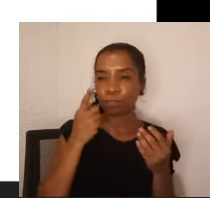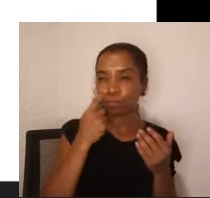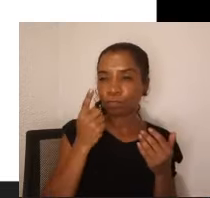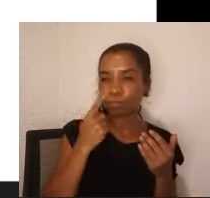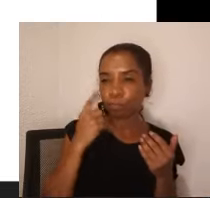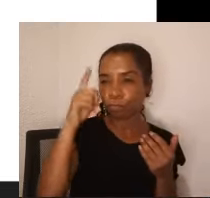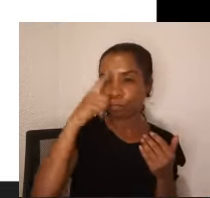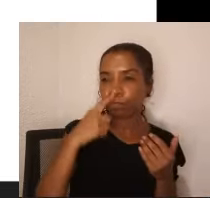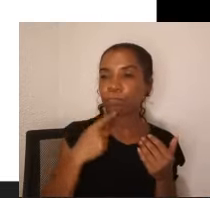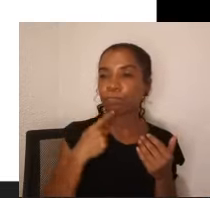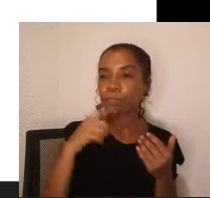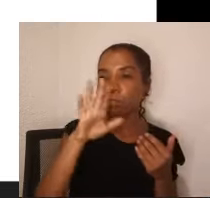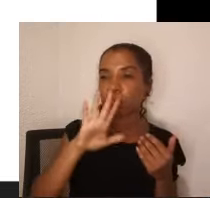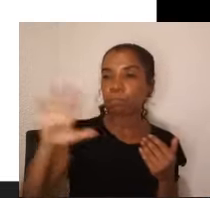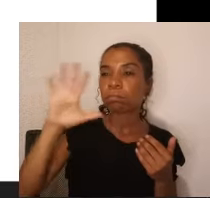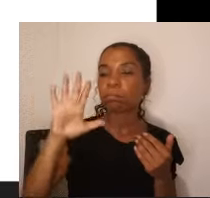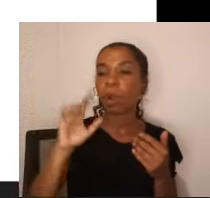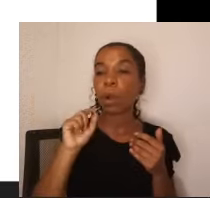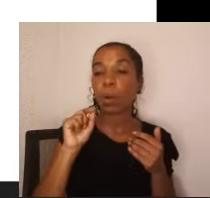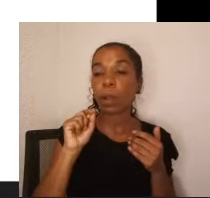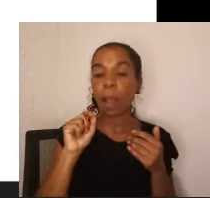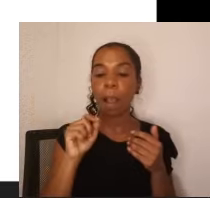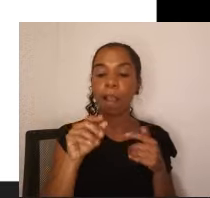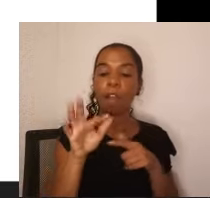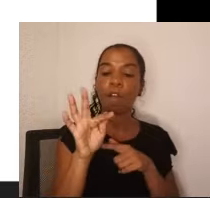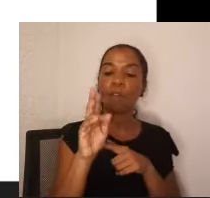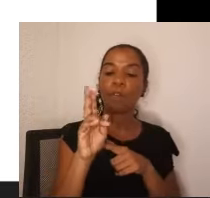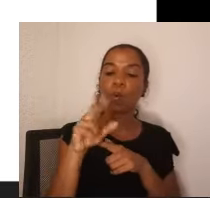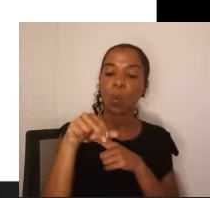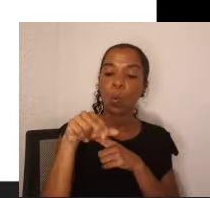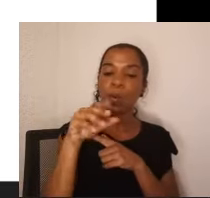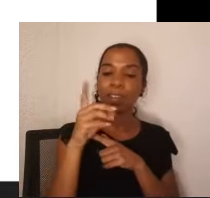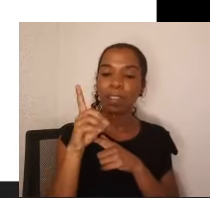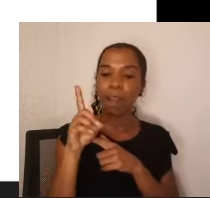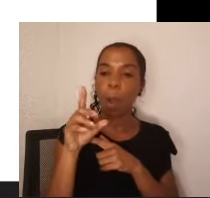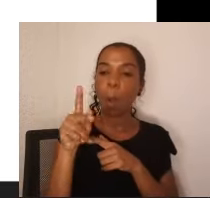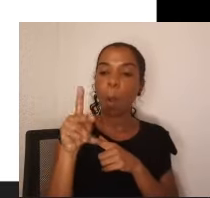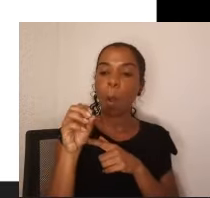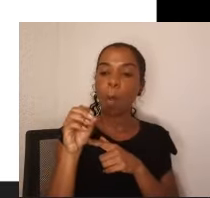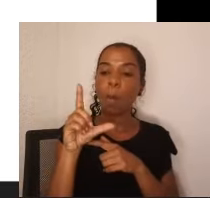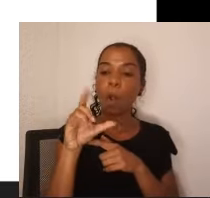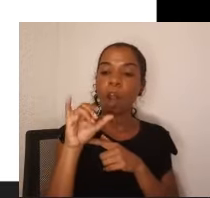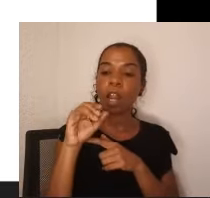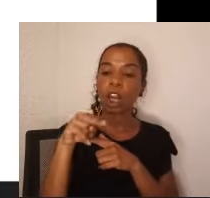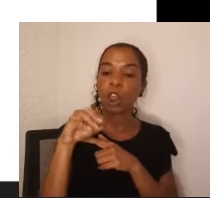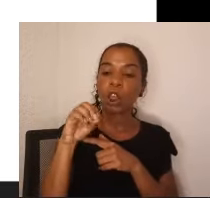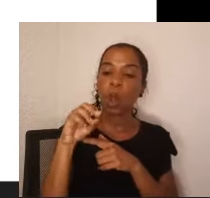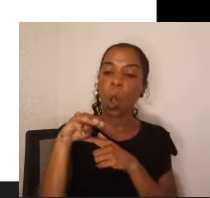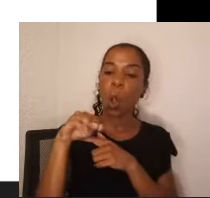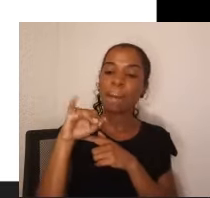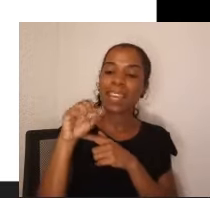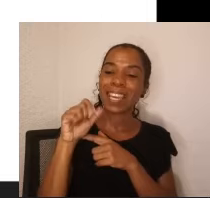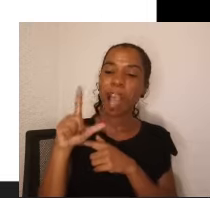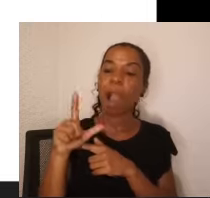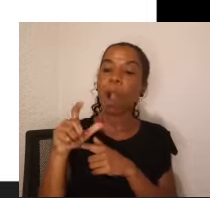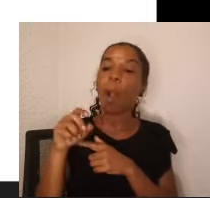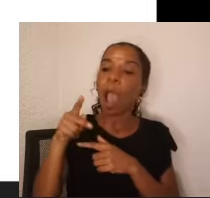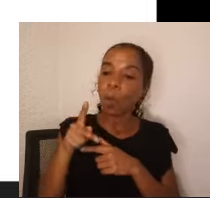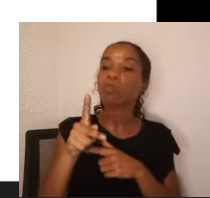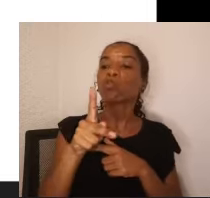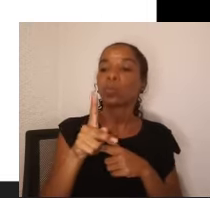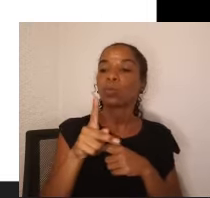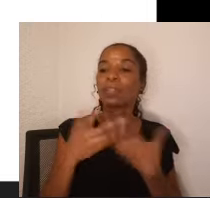uma função polinomial. Função polinomial é contínua. Então, isso significa que o cálculo